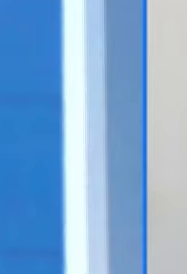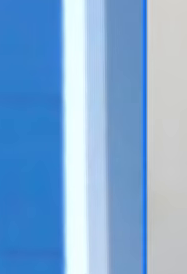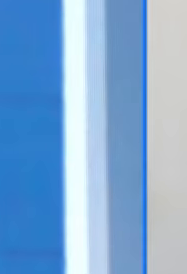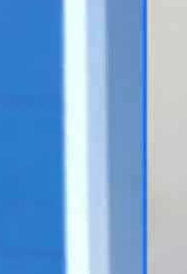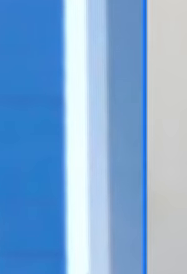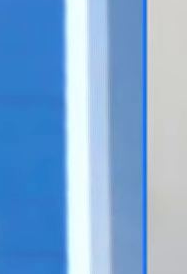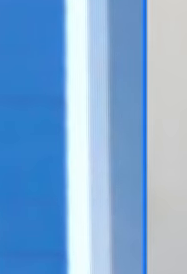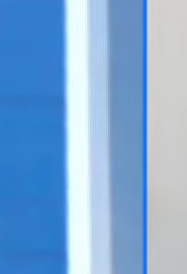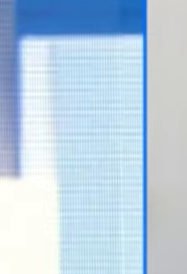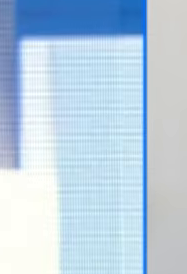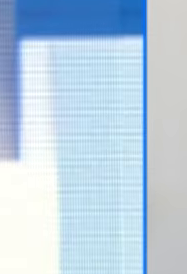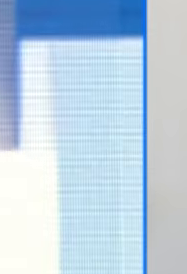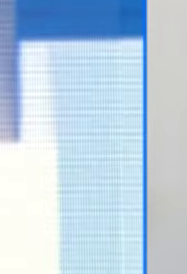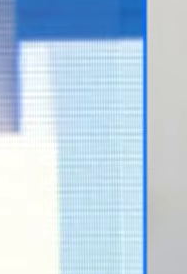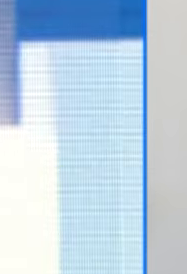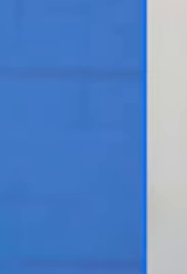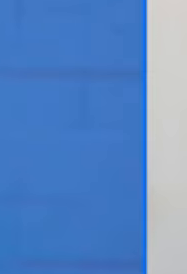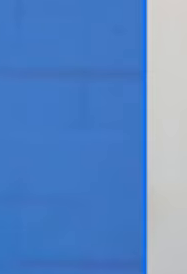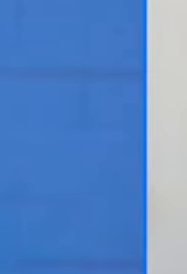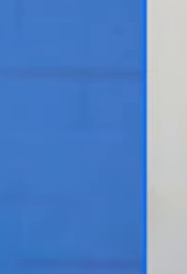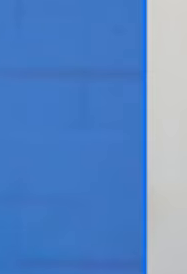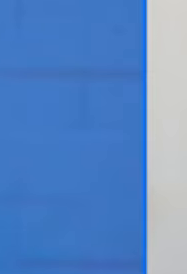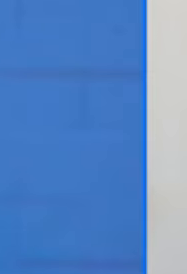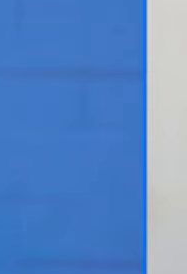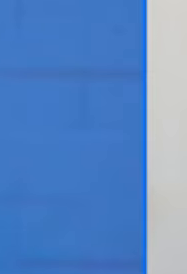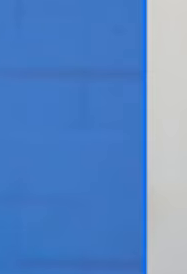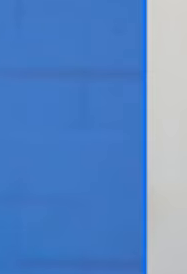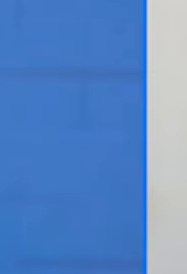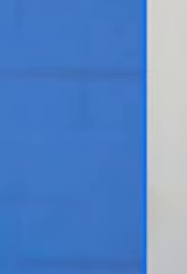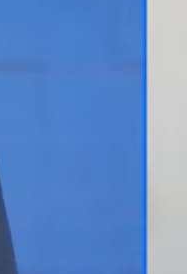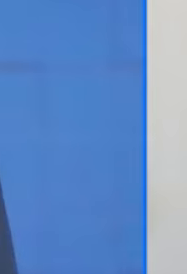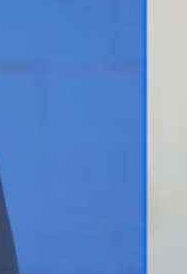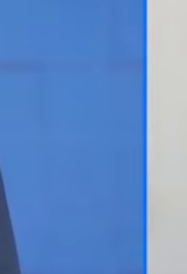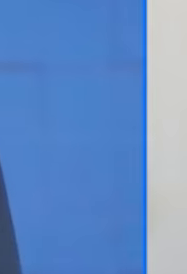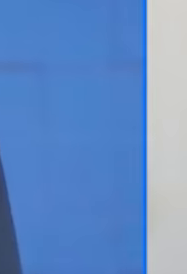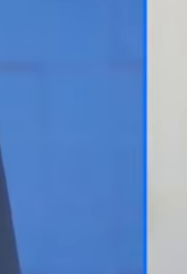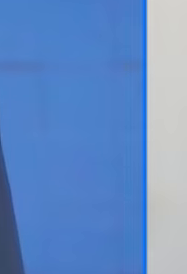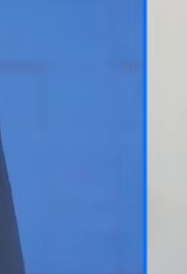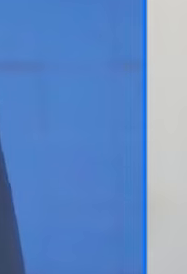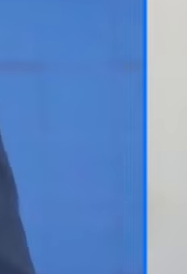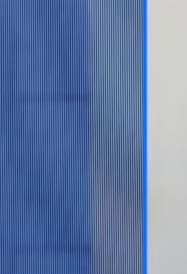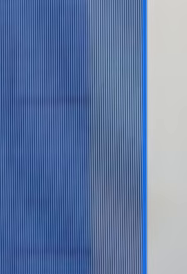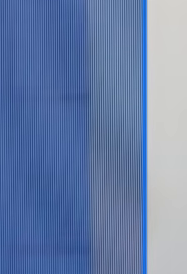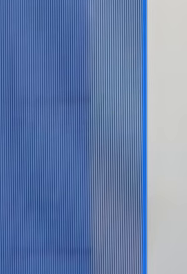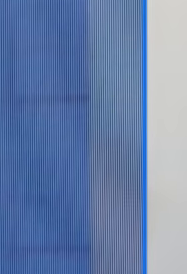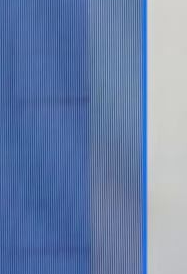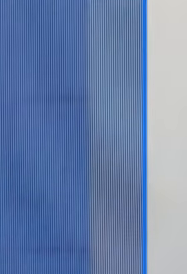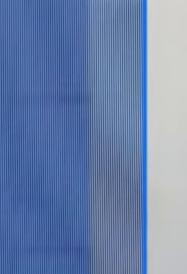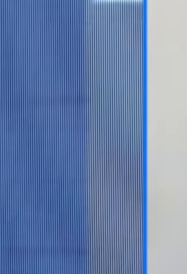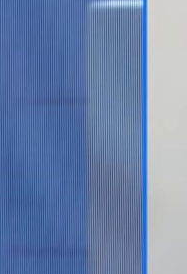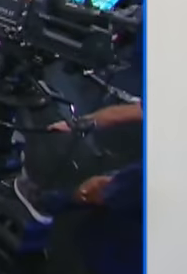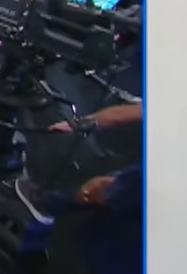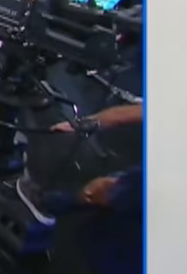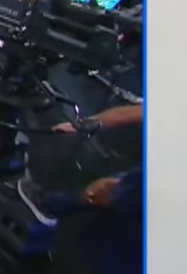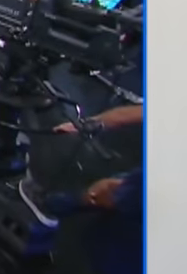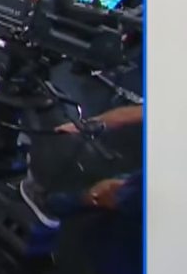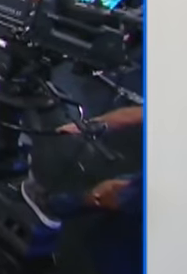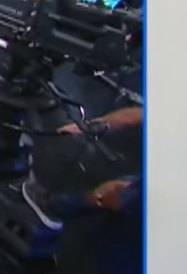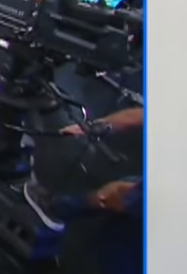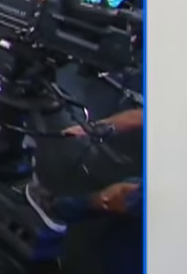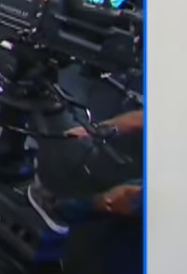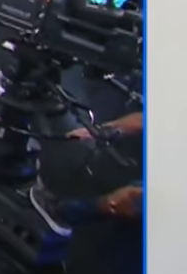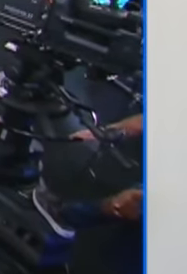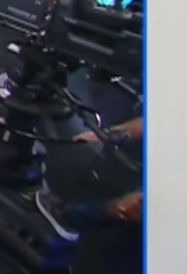Boulos e a candidatura do Ricardo Nunes. A grande questão para o próximo período será como